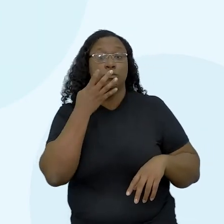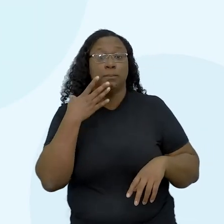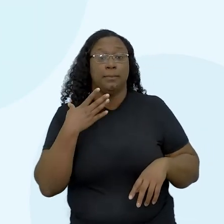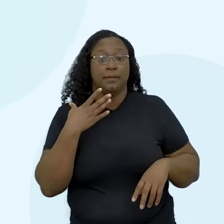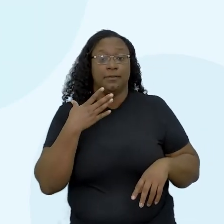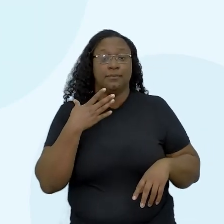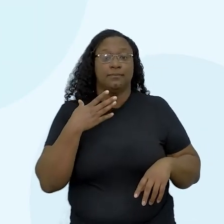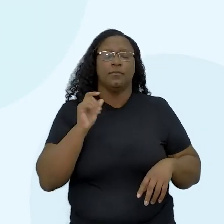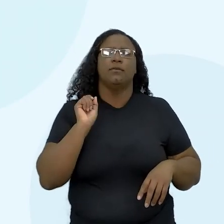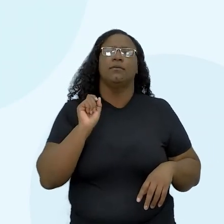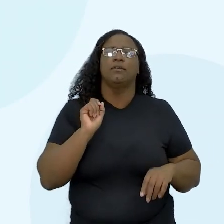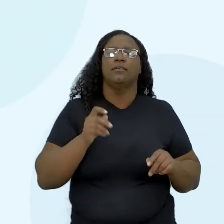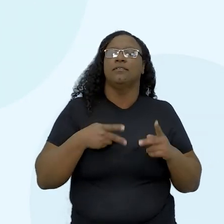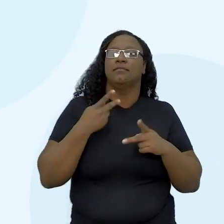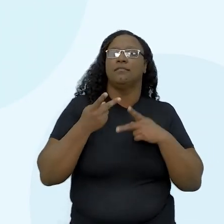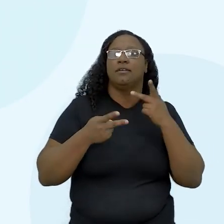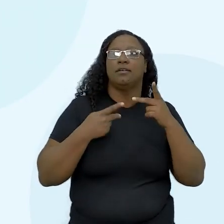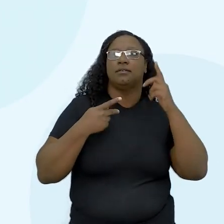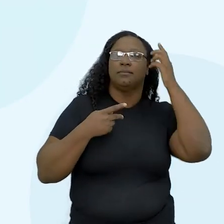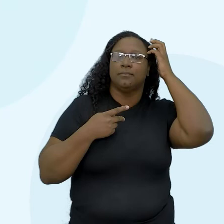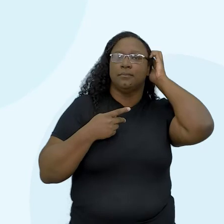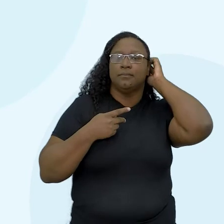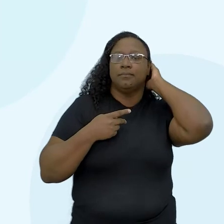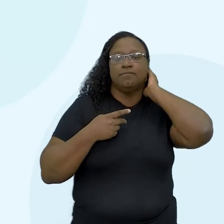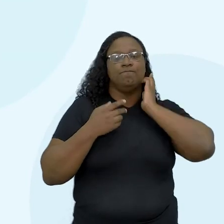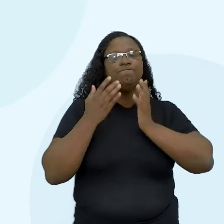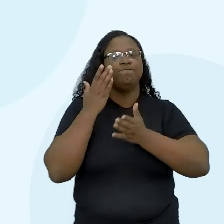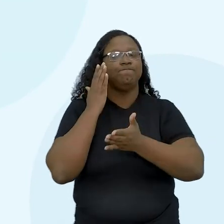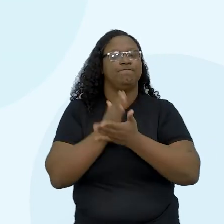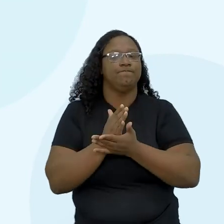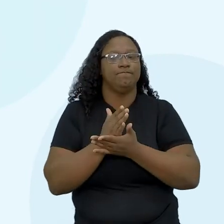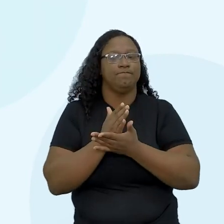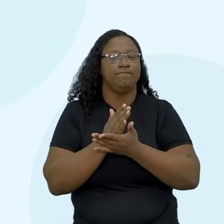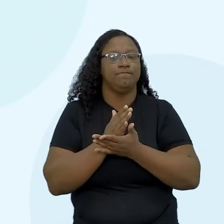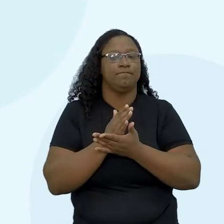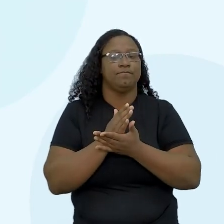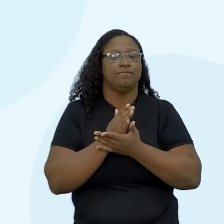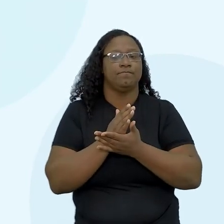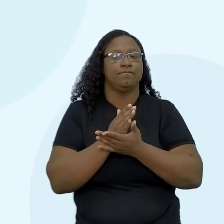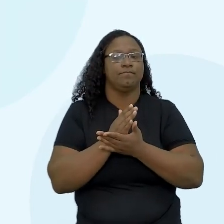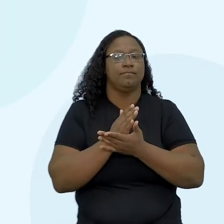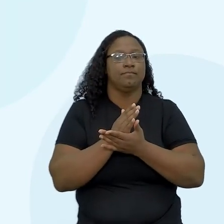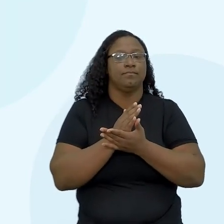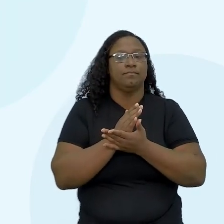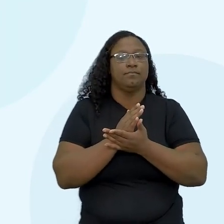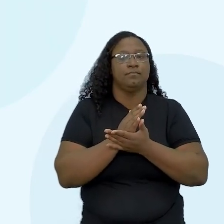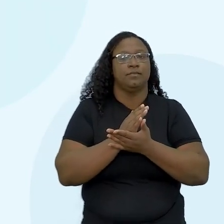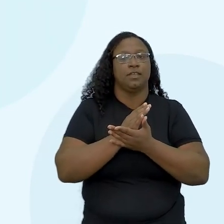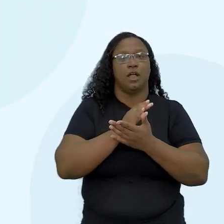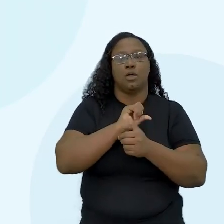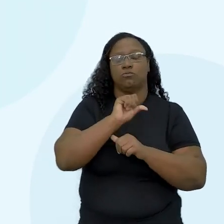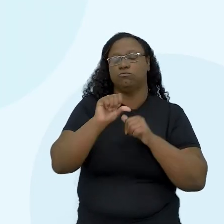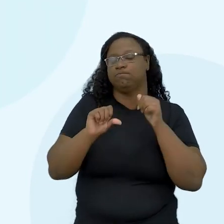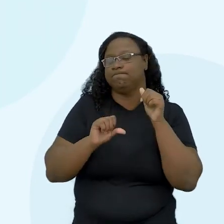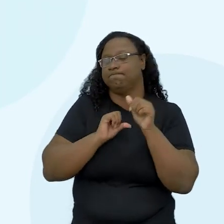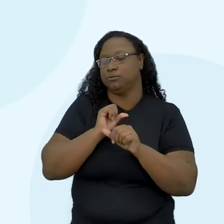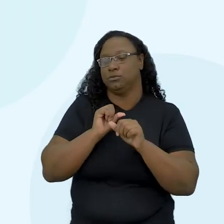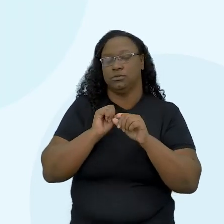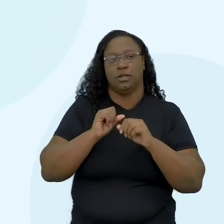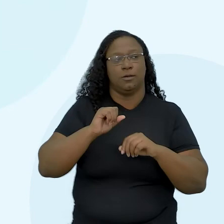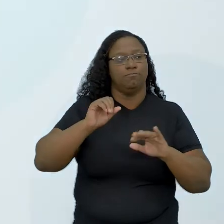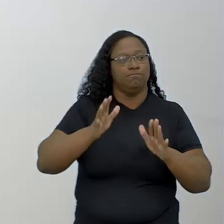Bem? Eles falam primeiro do rompimento do ciclo secular de miséria no sertão. Cola aqui para